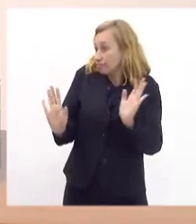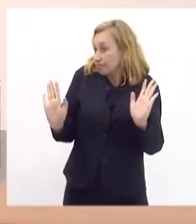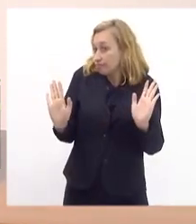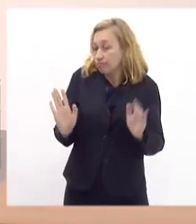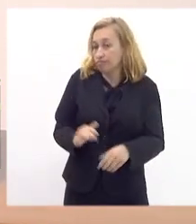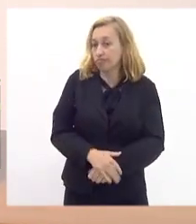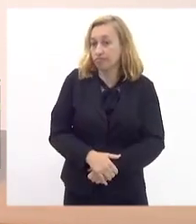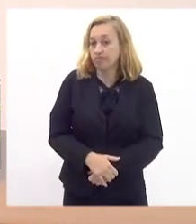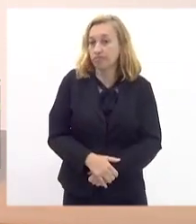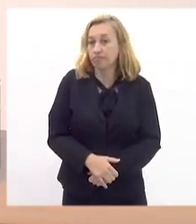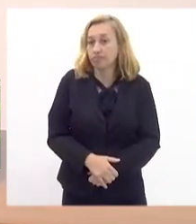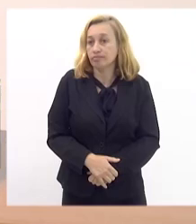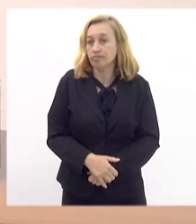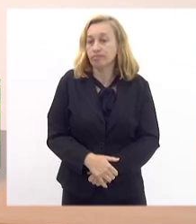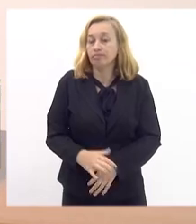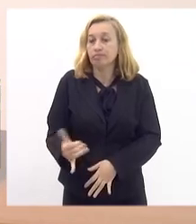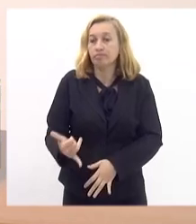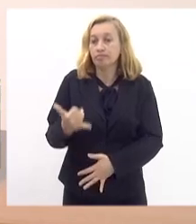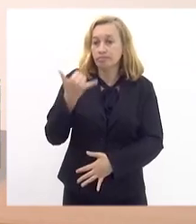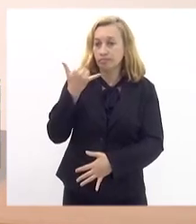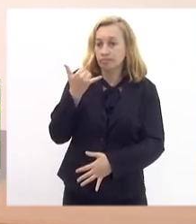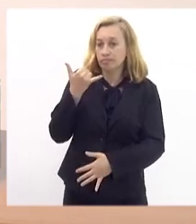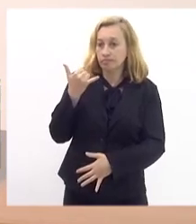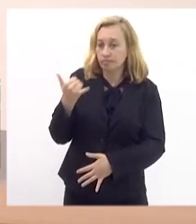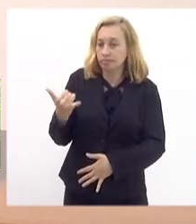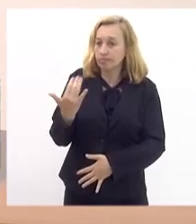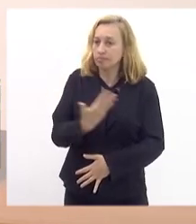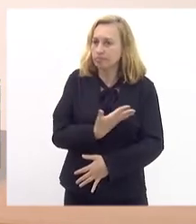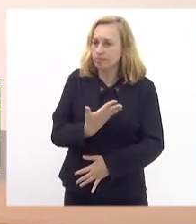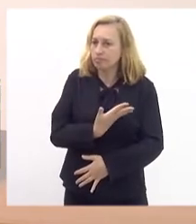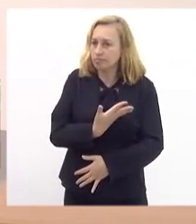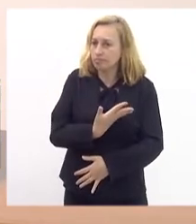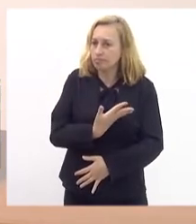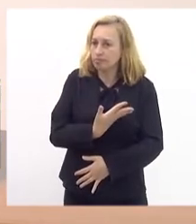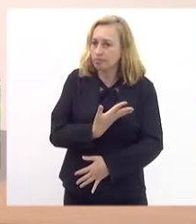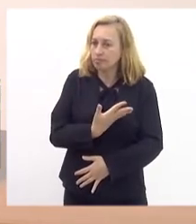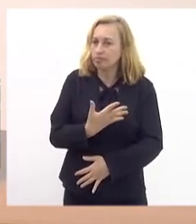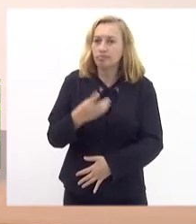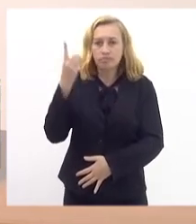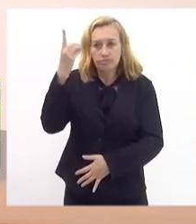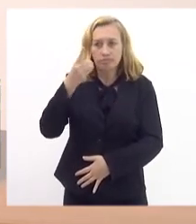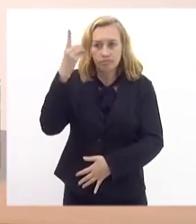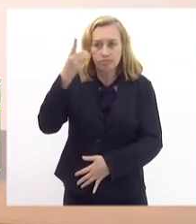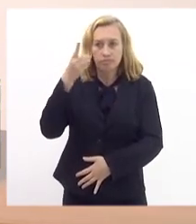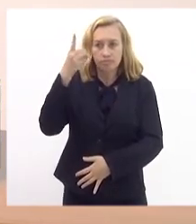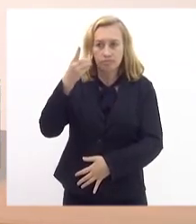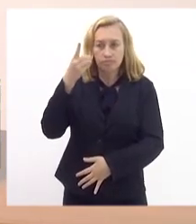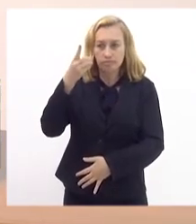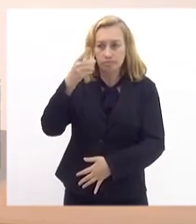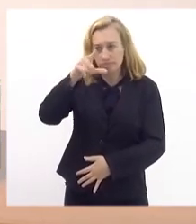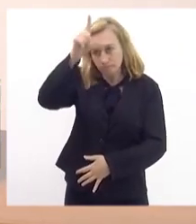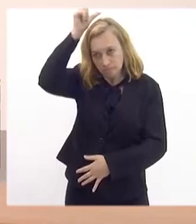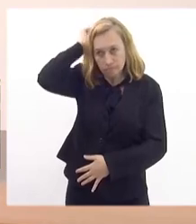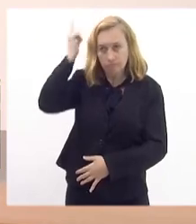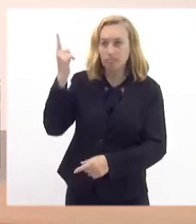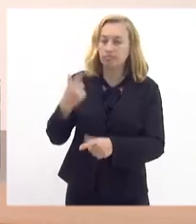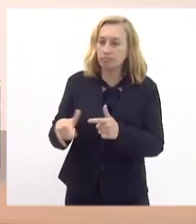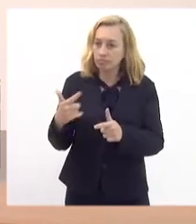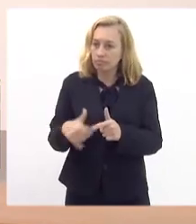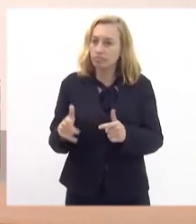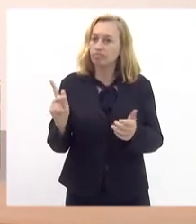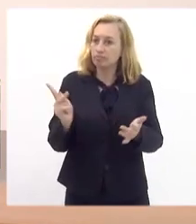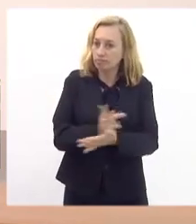e aí liguei então para o amigo querido Deputado Luiz Paulo tá livros Paulo tem um